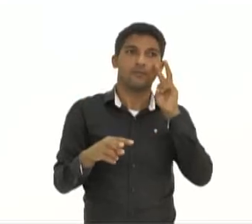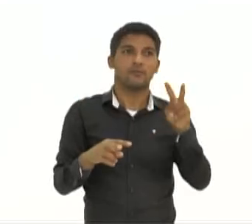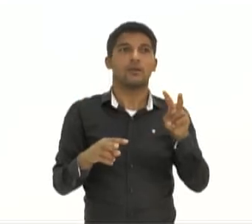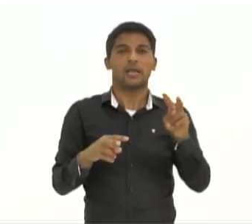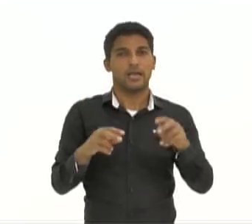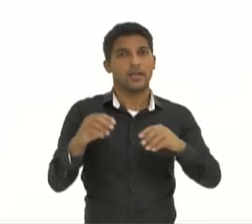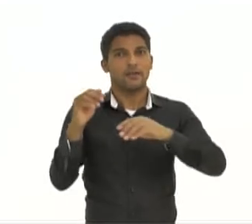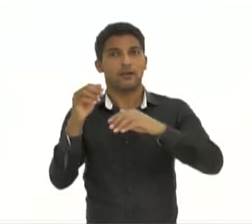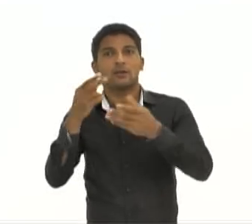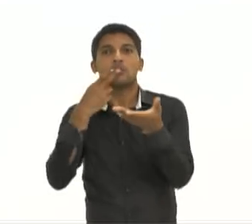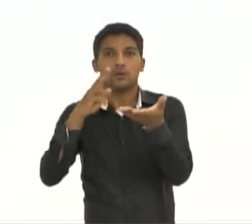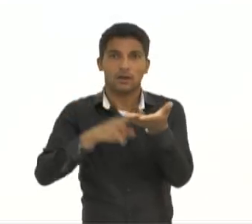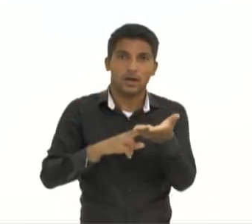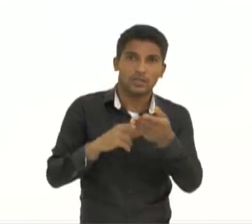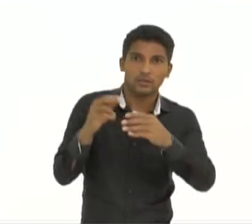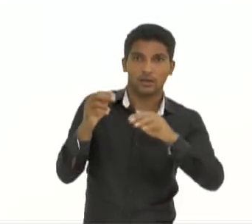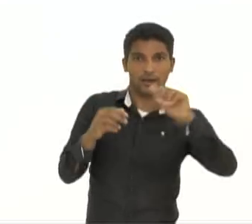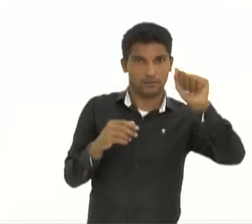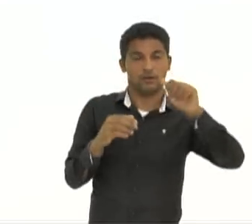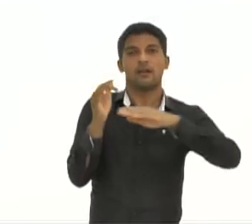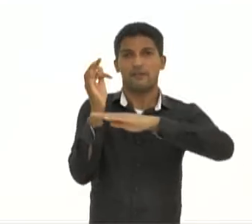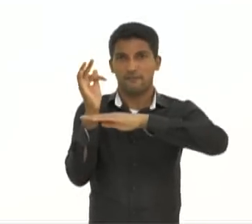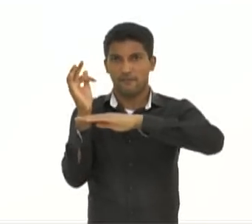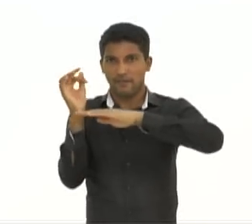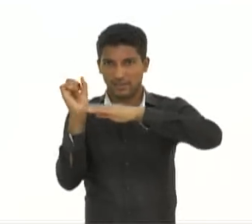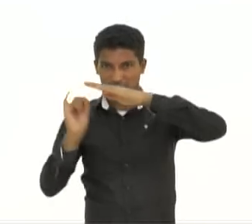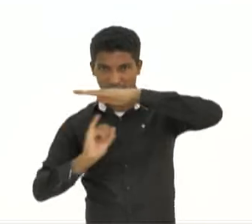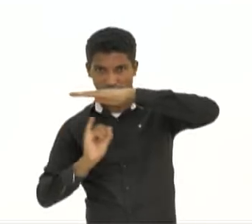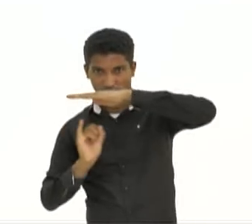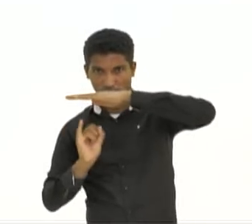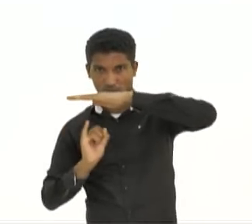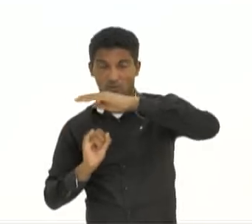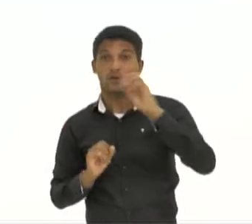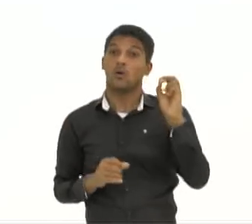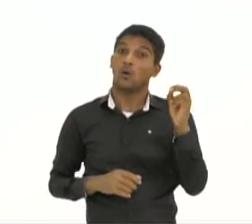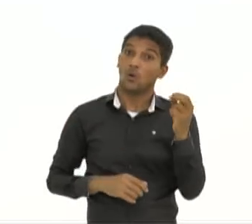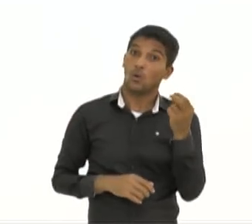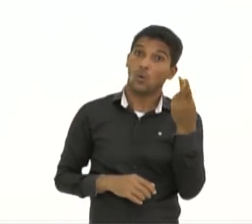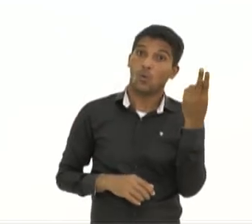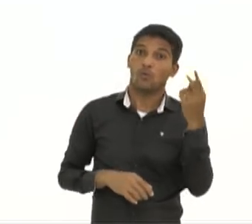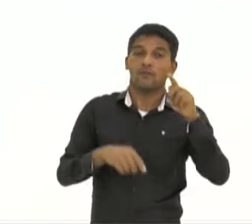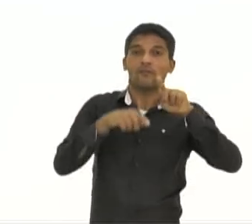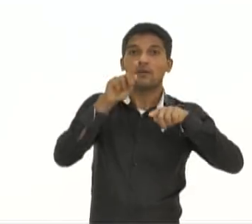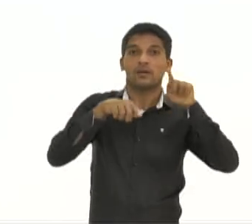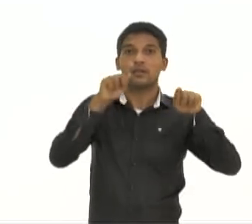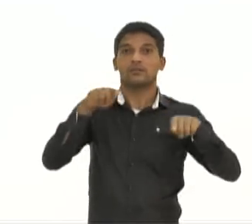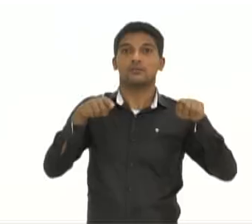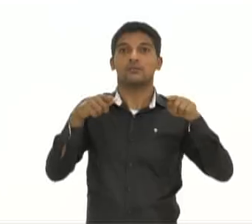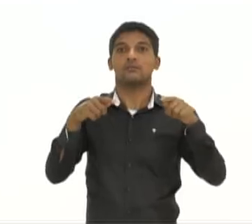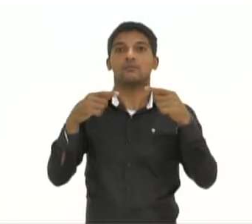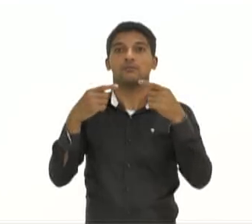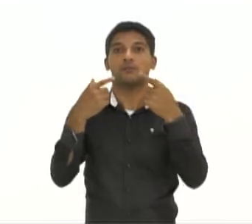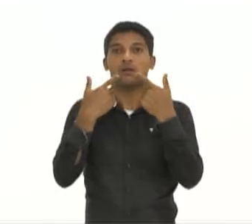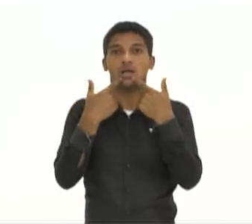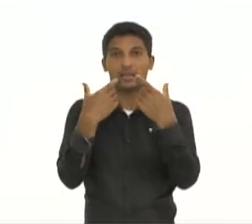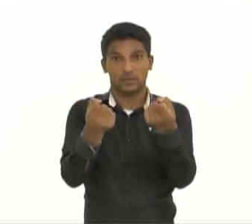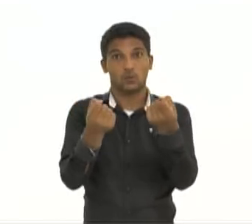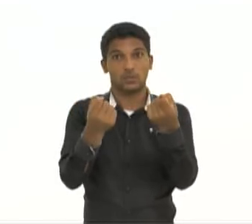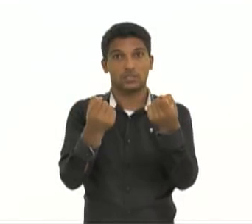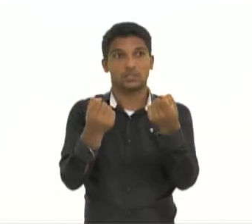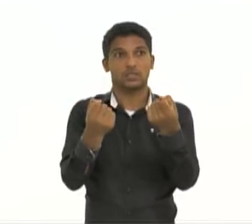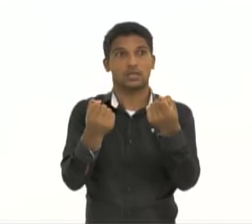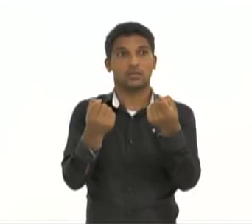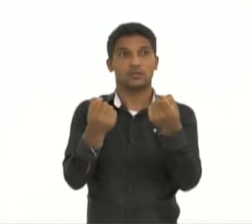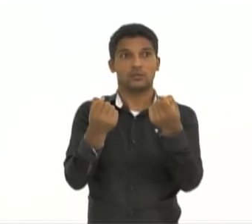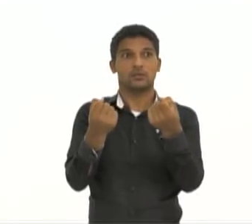que é informal? Ou será que a letra B é variação linguística formal? Né, existe uma formalidade maior, um respeito maior pela pessoa que